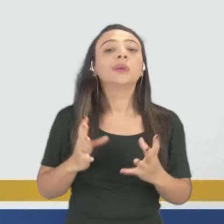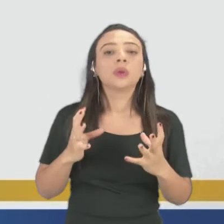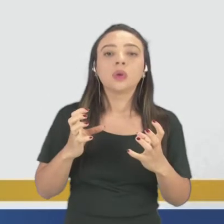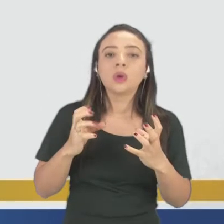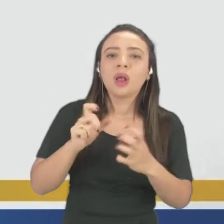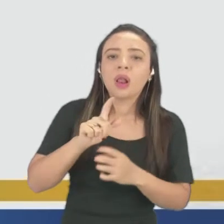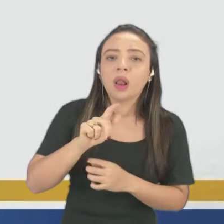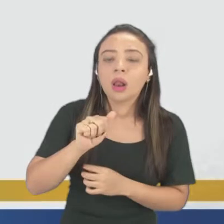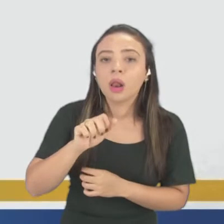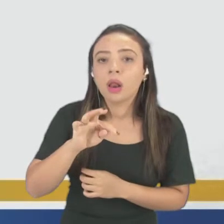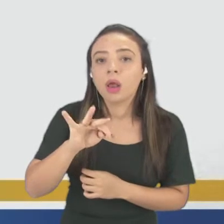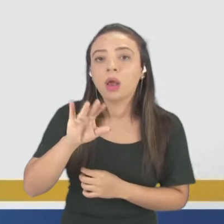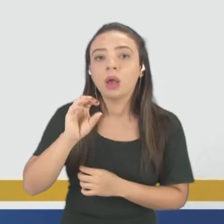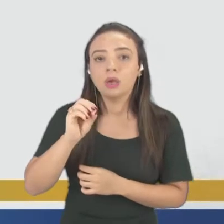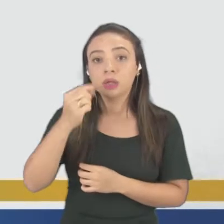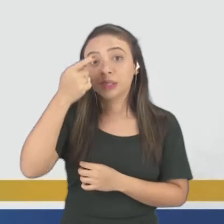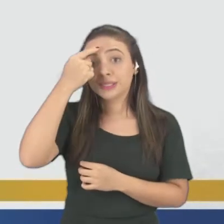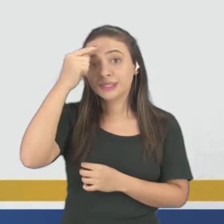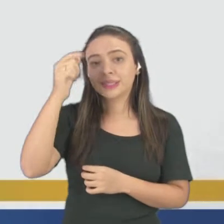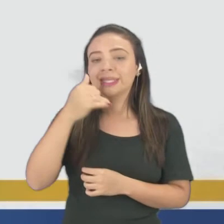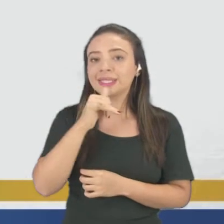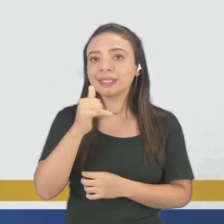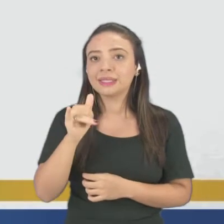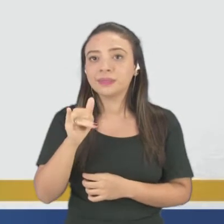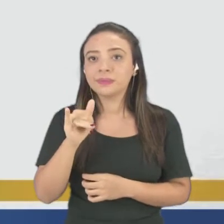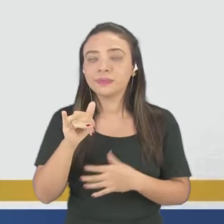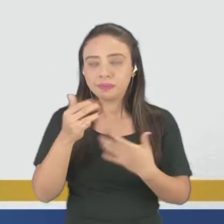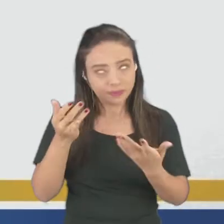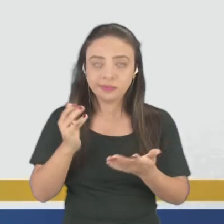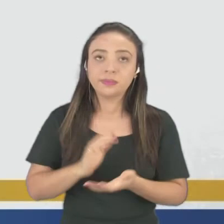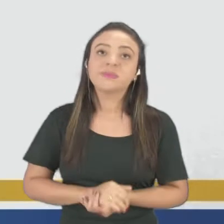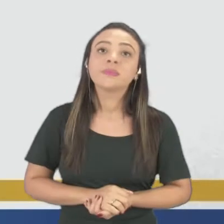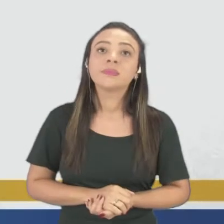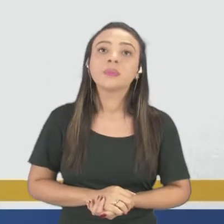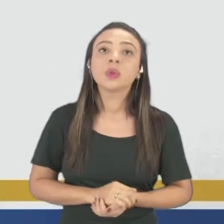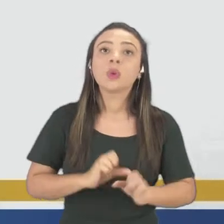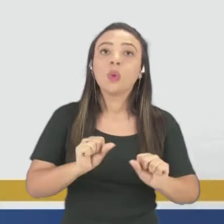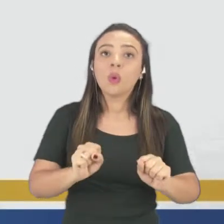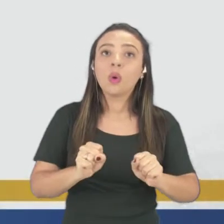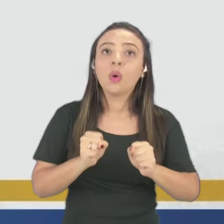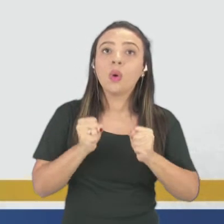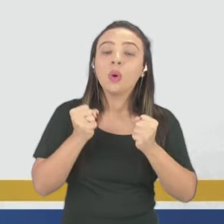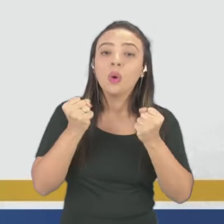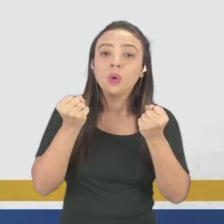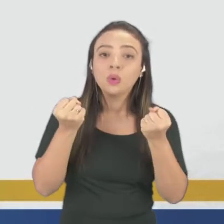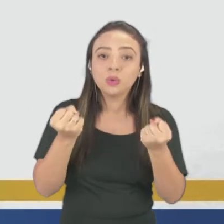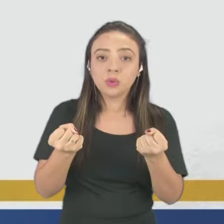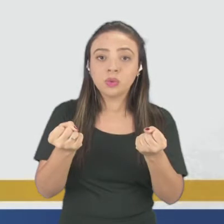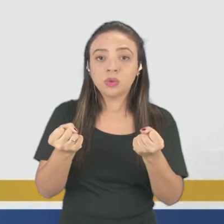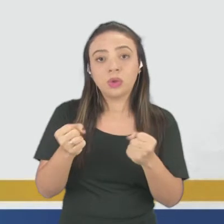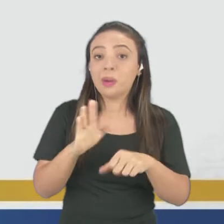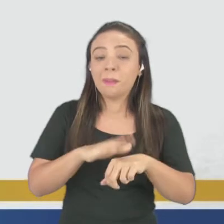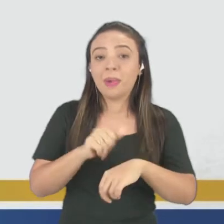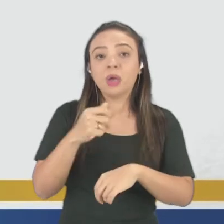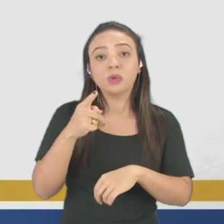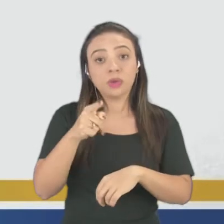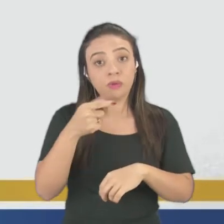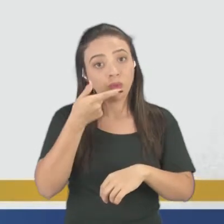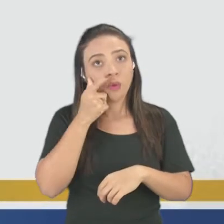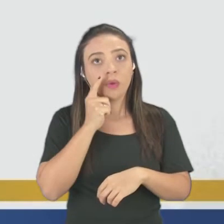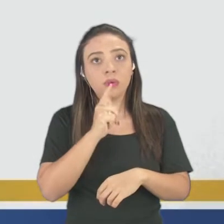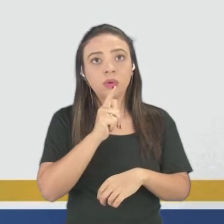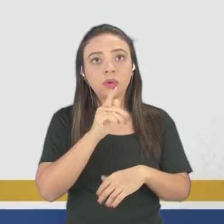lático produz energia tá entretanto se o esposo desempenhado pela pessoa está acima da sua condição física